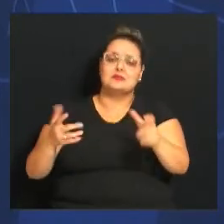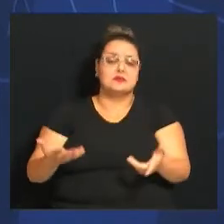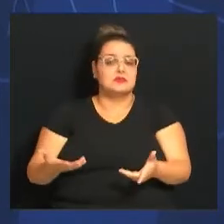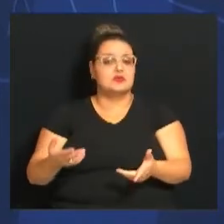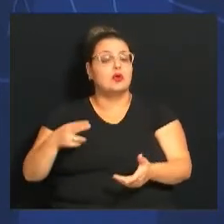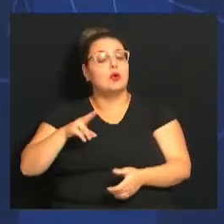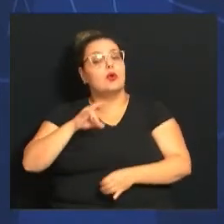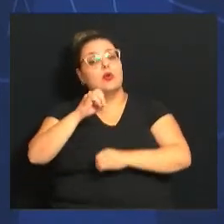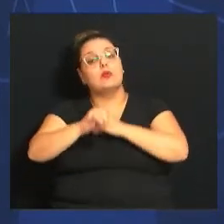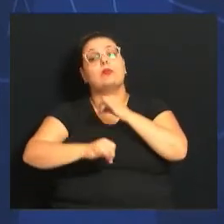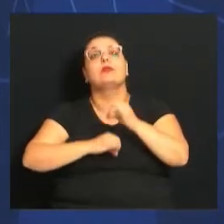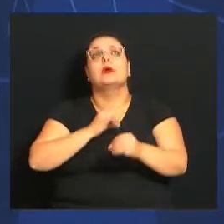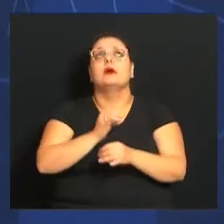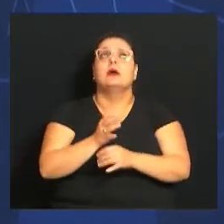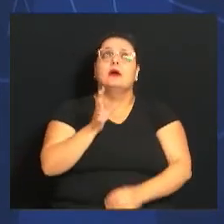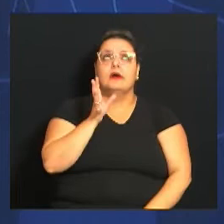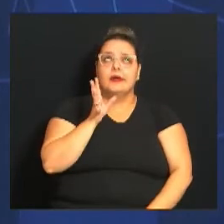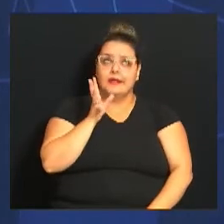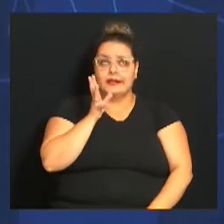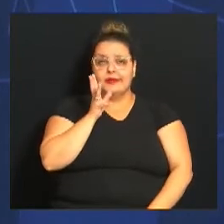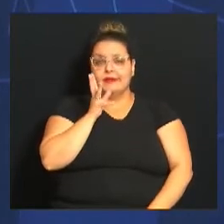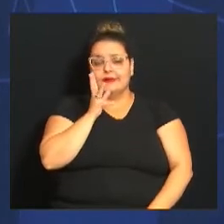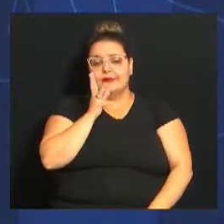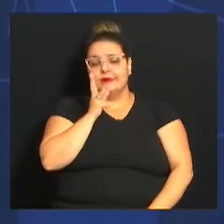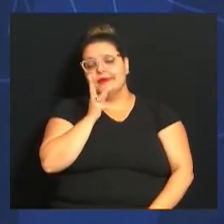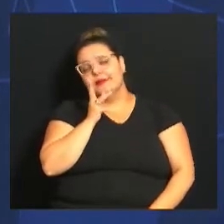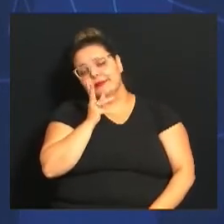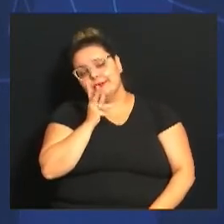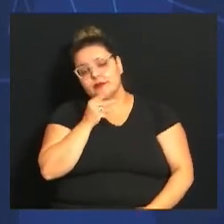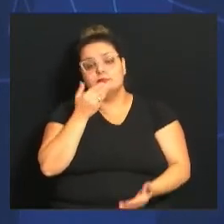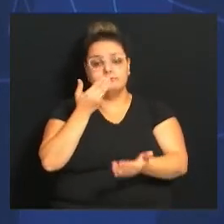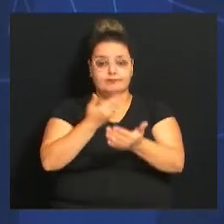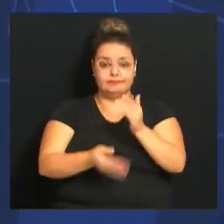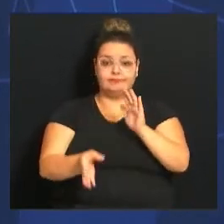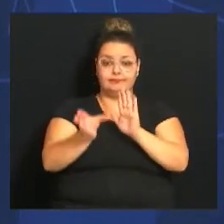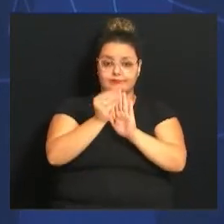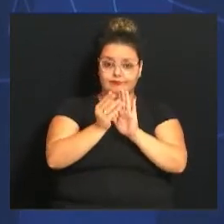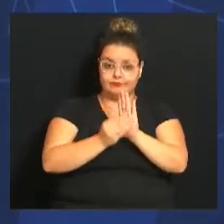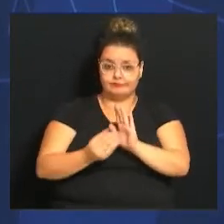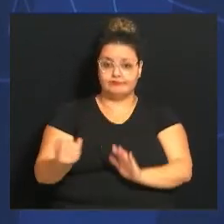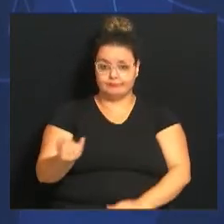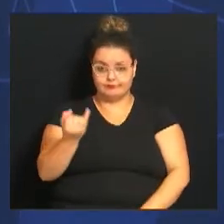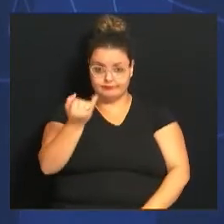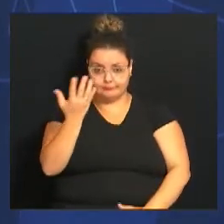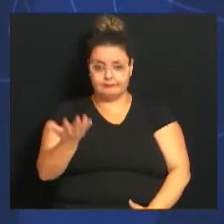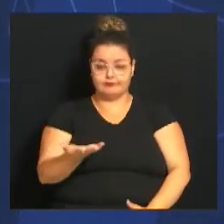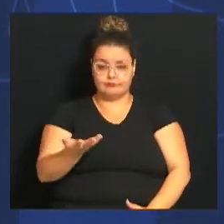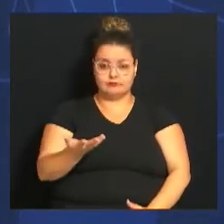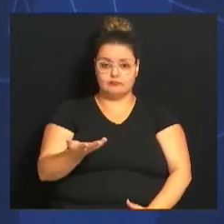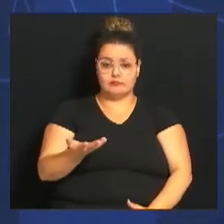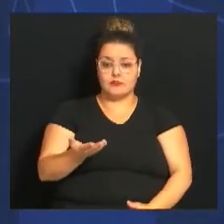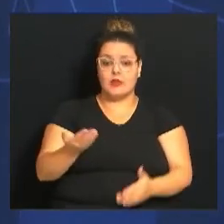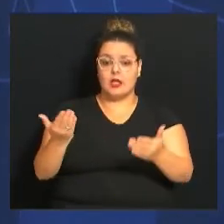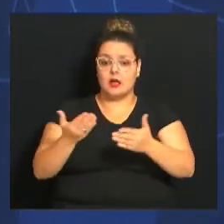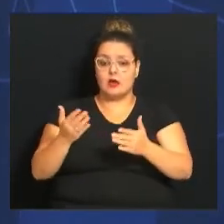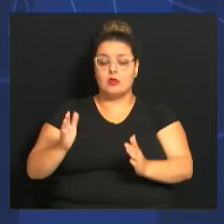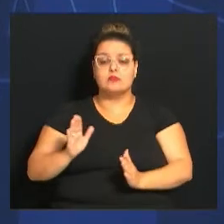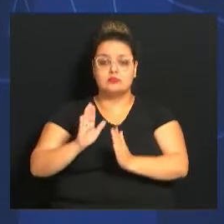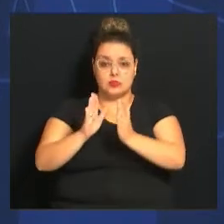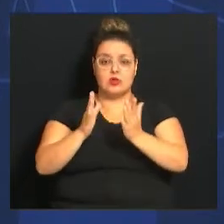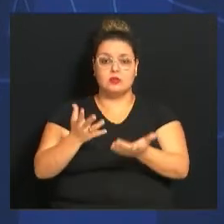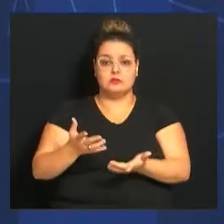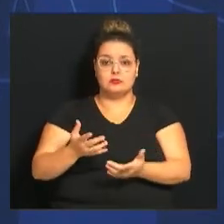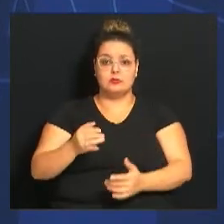internet lenta que trava e aí tem aquela perda de conteúdo que é importante. Agora nós estamos enfrentando uma